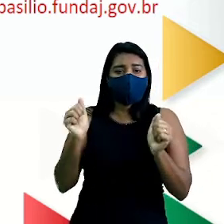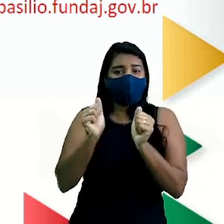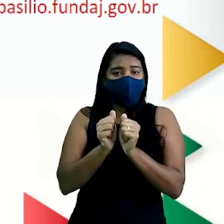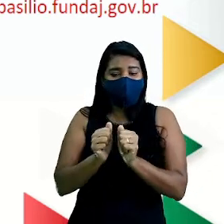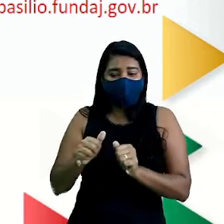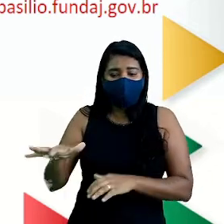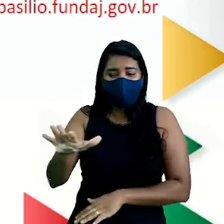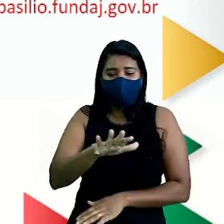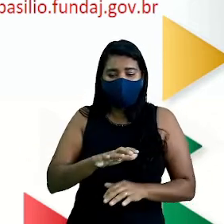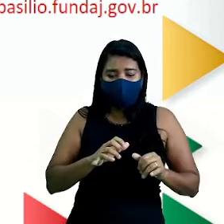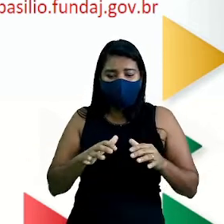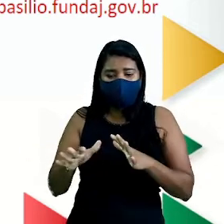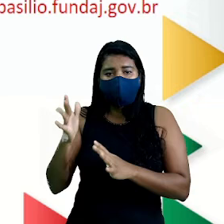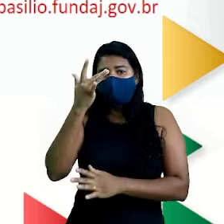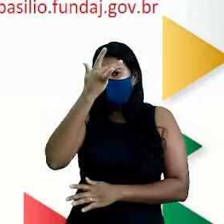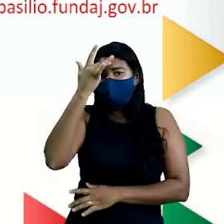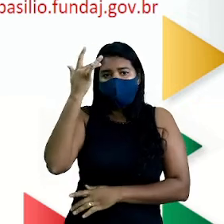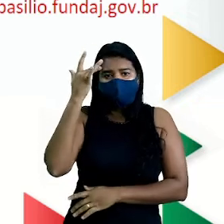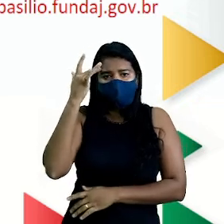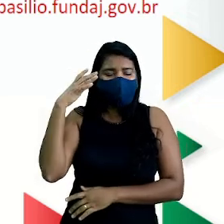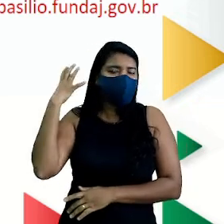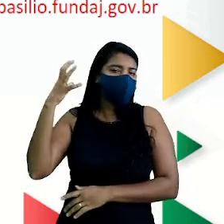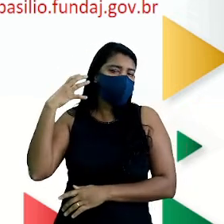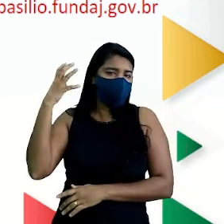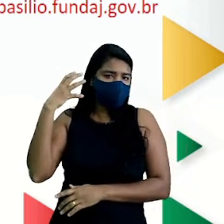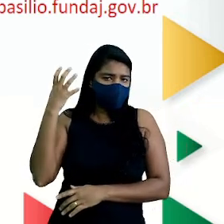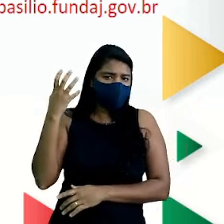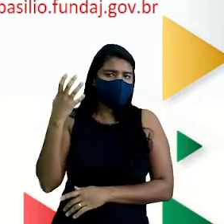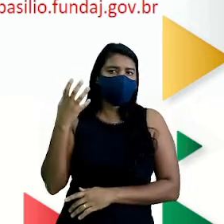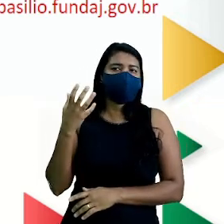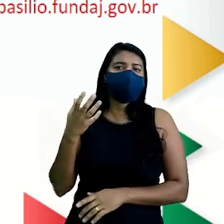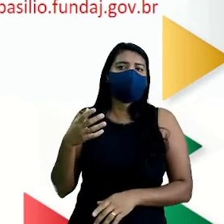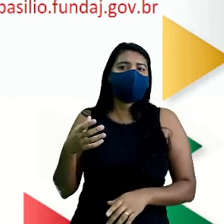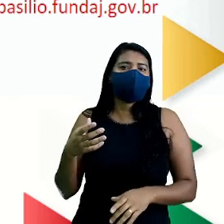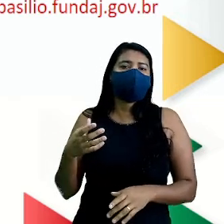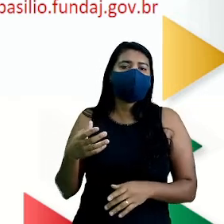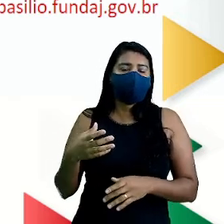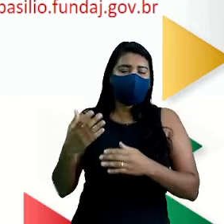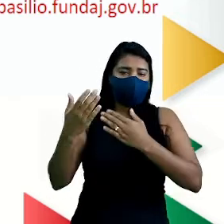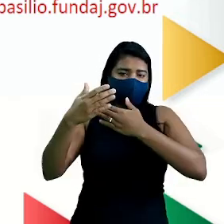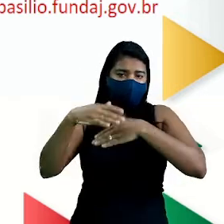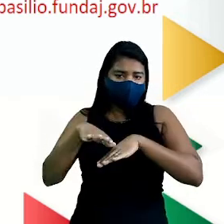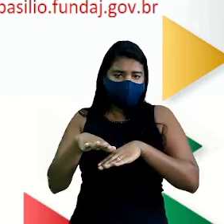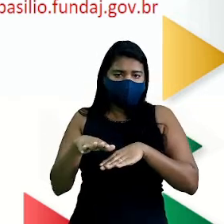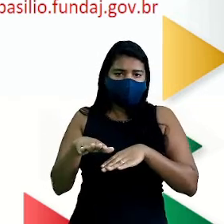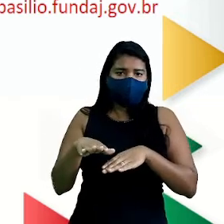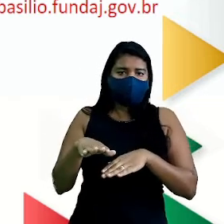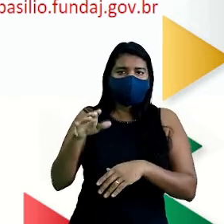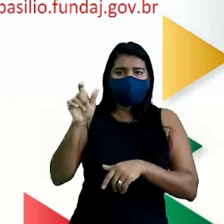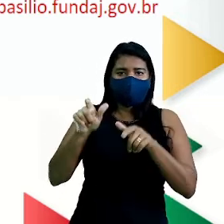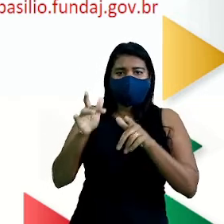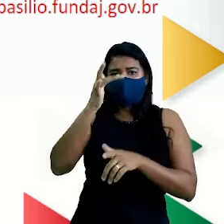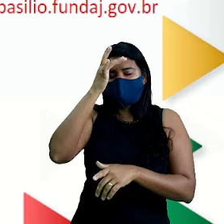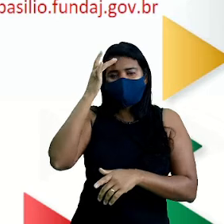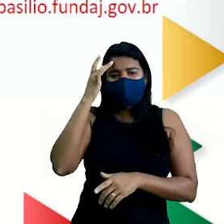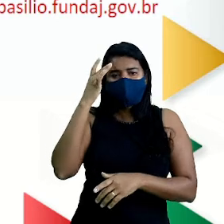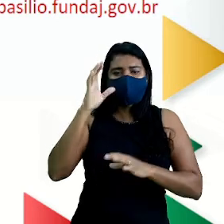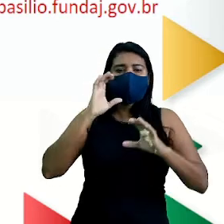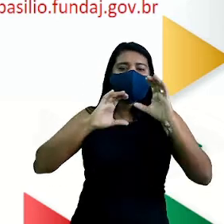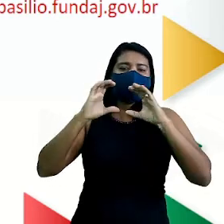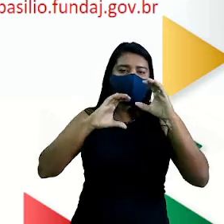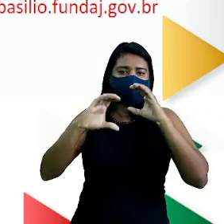comum, né, nas rádios antigamente terem programas de auditório, né? Às vezes concurso de artistas, né? Cantores se